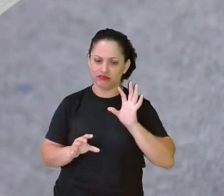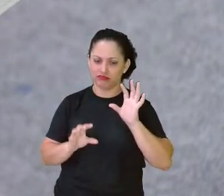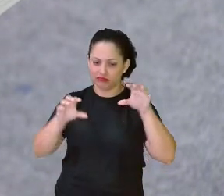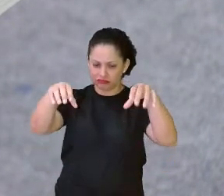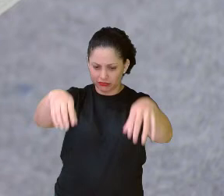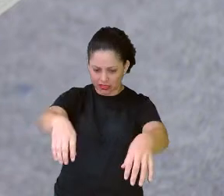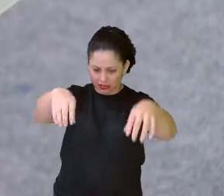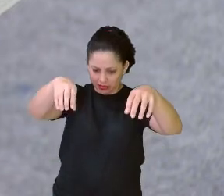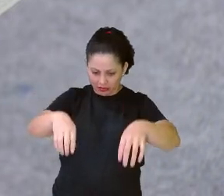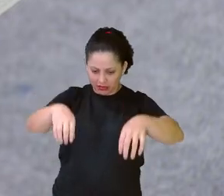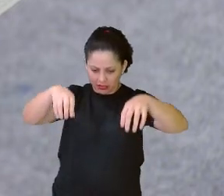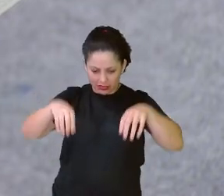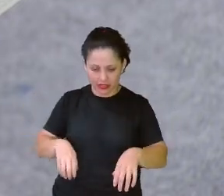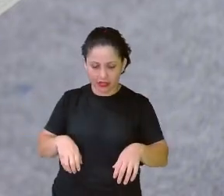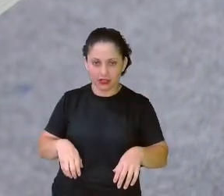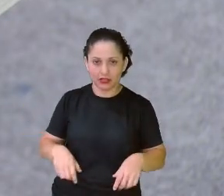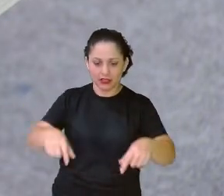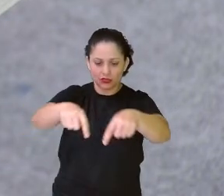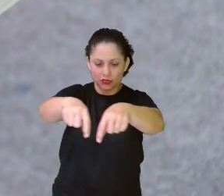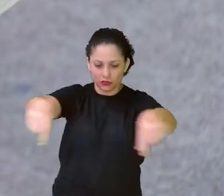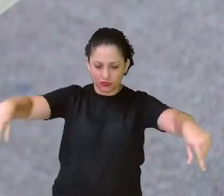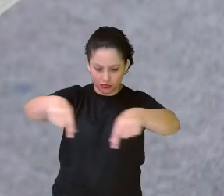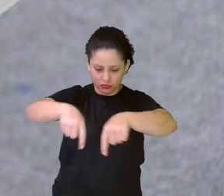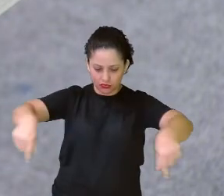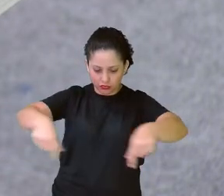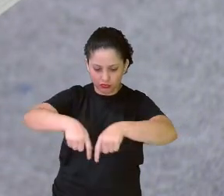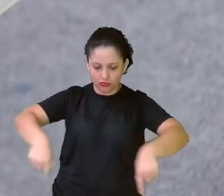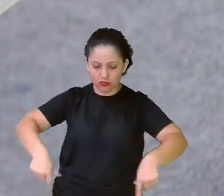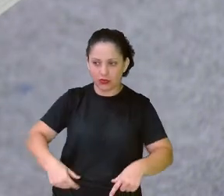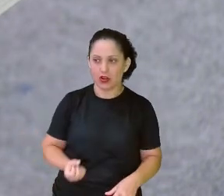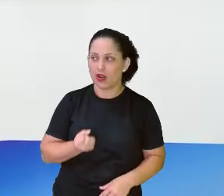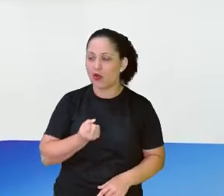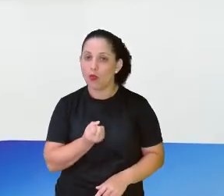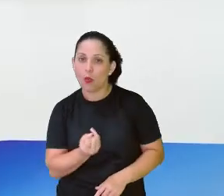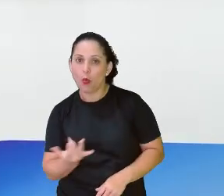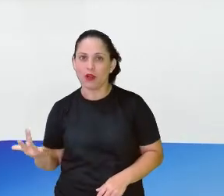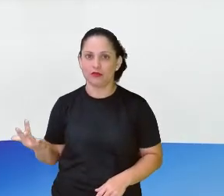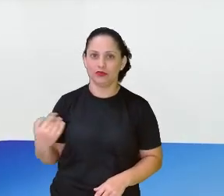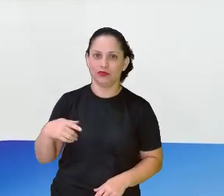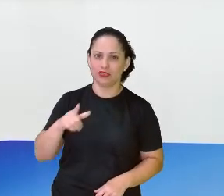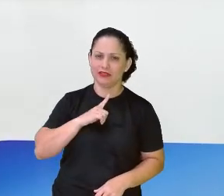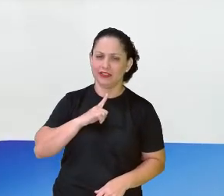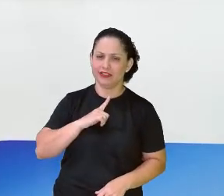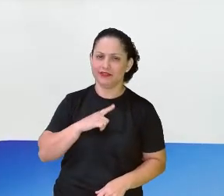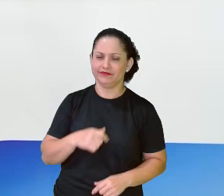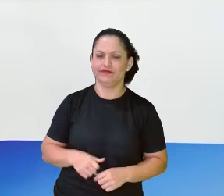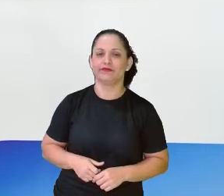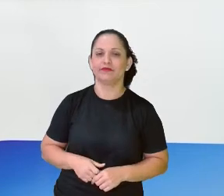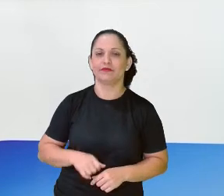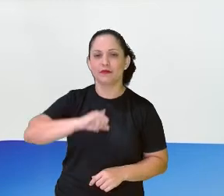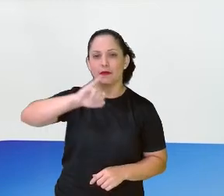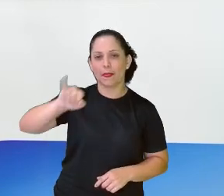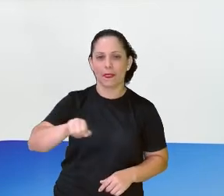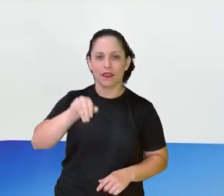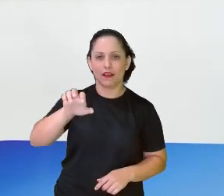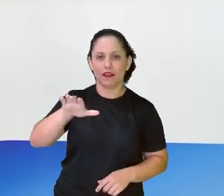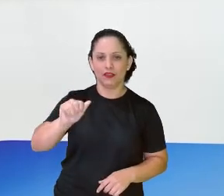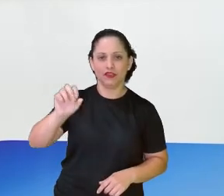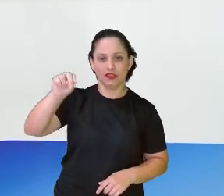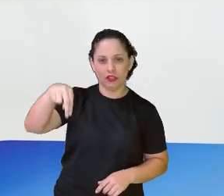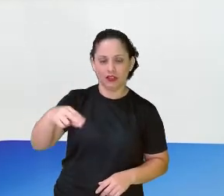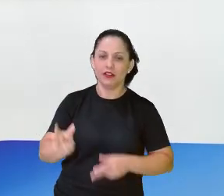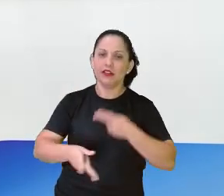cada fileirinha dessa, tem quantos bonequinhos? E aí, professora Abigail? O Jean está dizendo que tem 5,